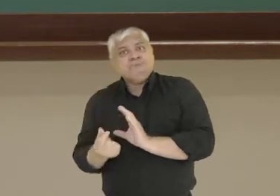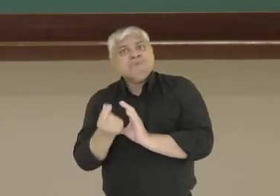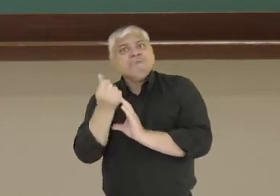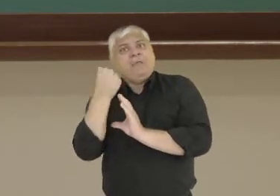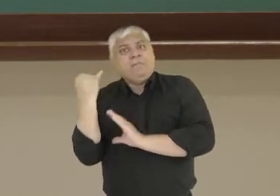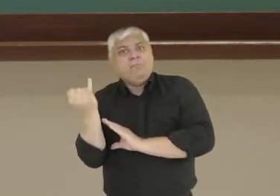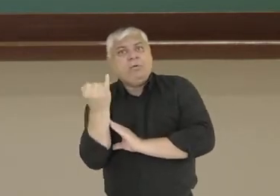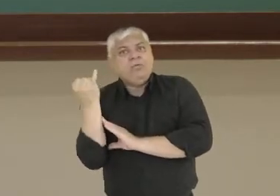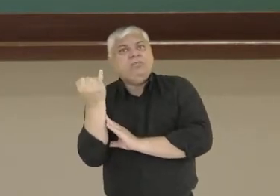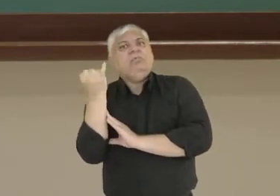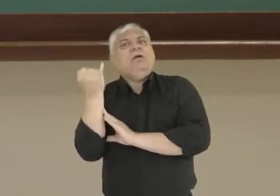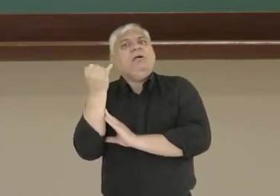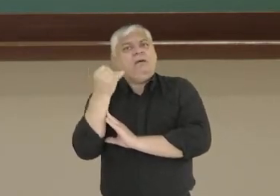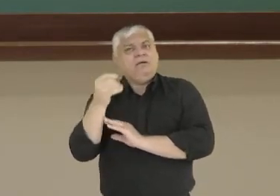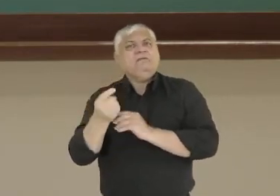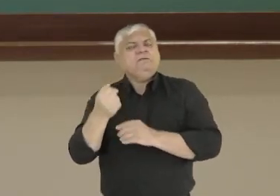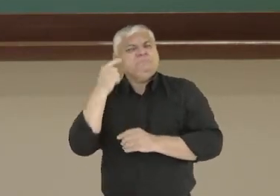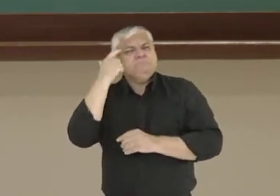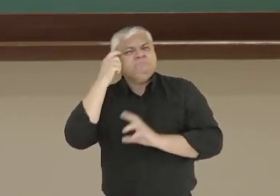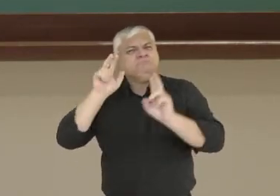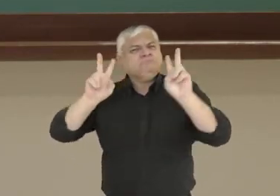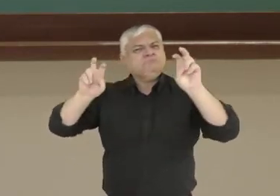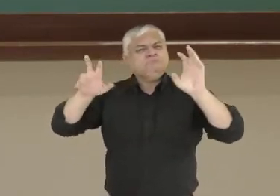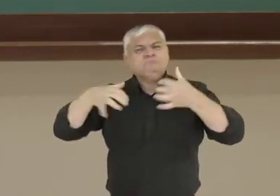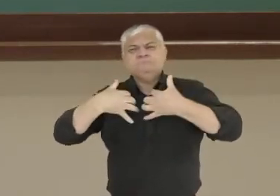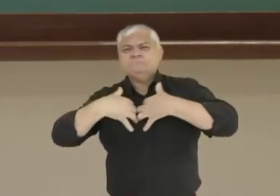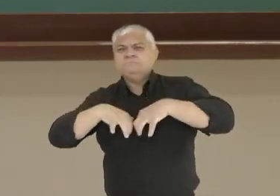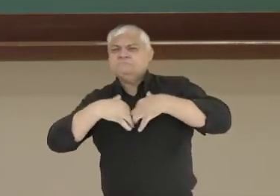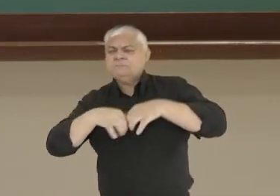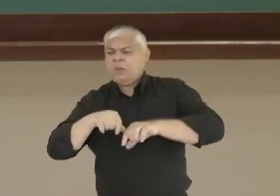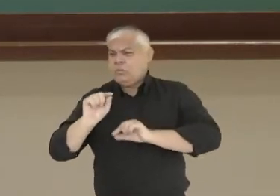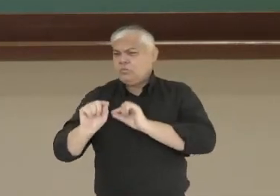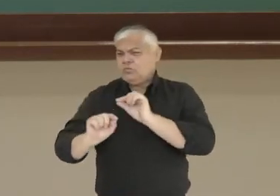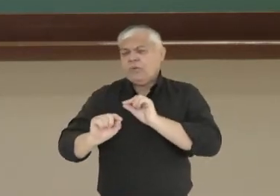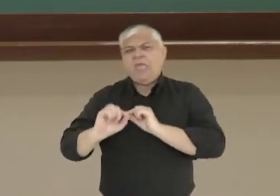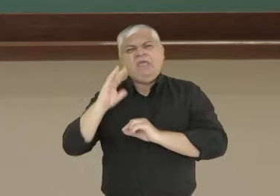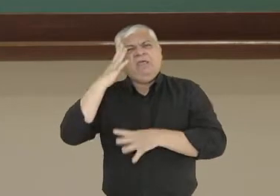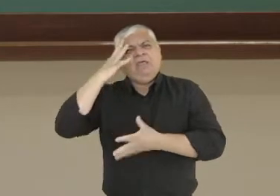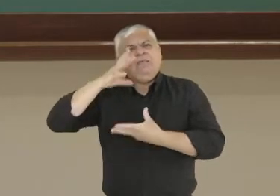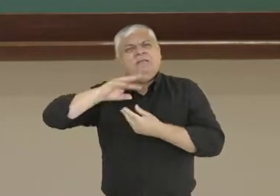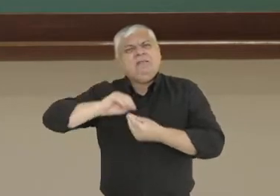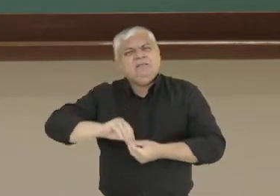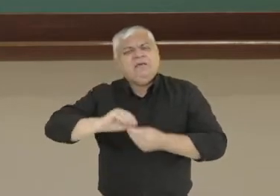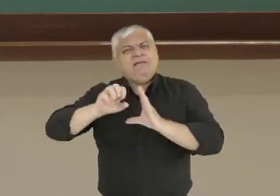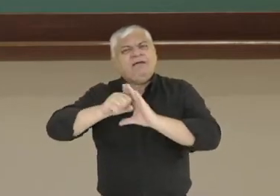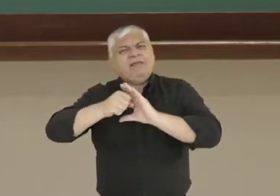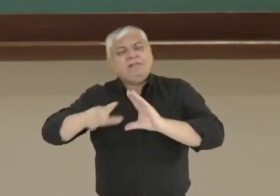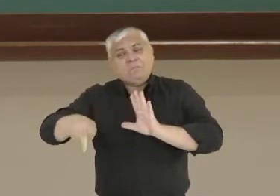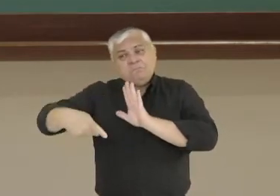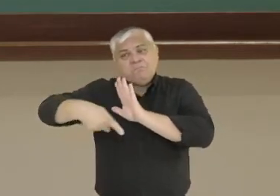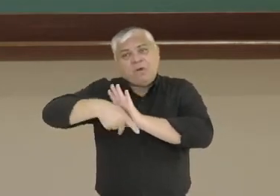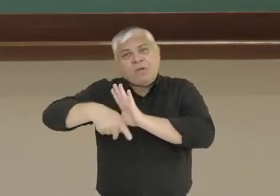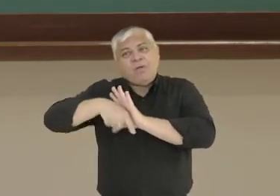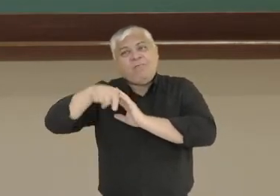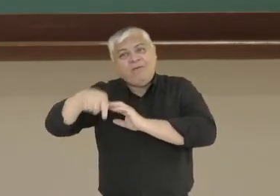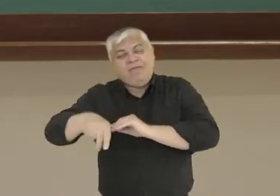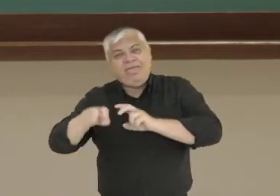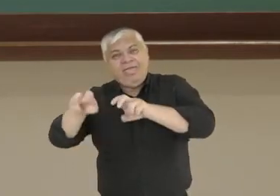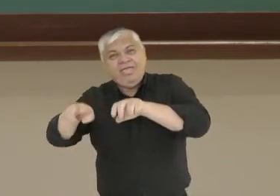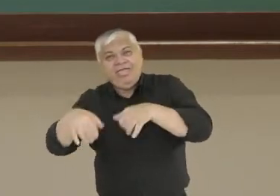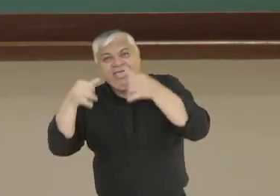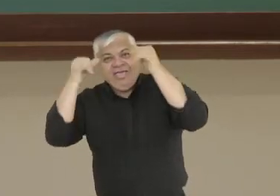importante estarmos um sobre o tema refletirmos sobre ele entender características da agropecuária da região sul